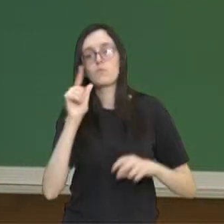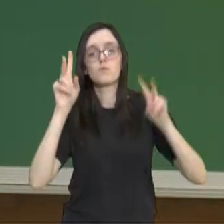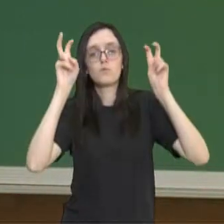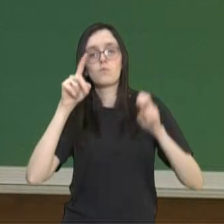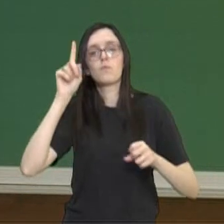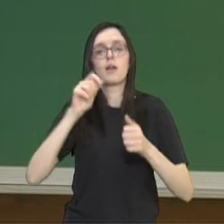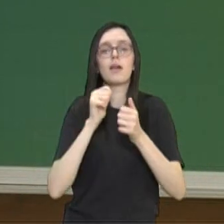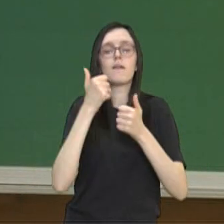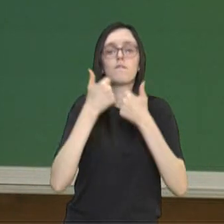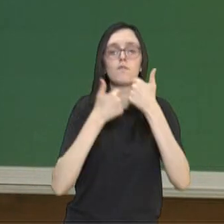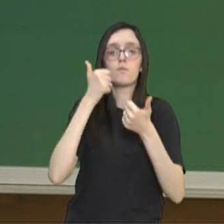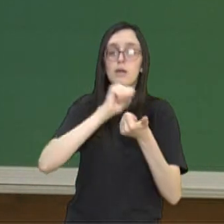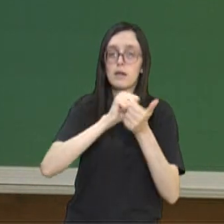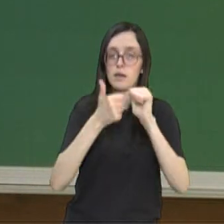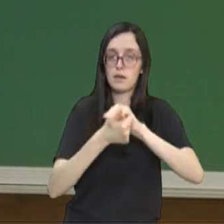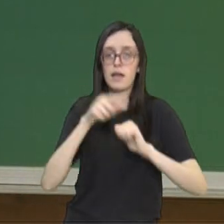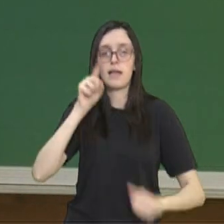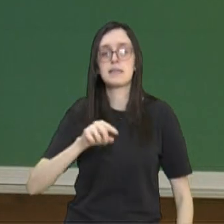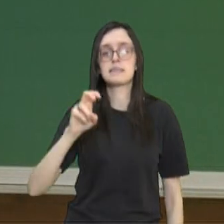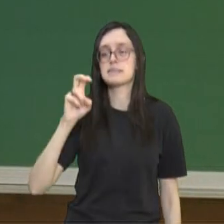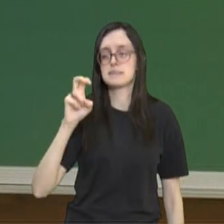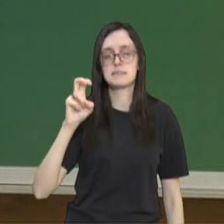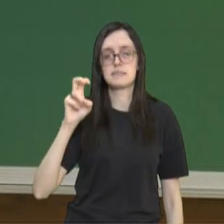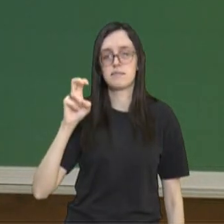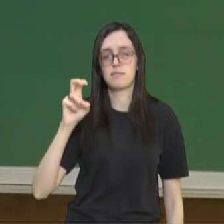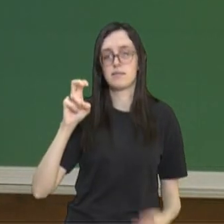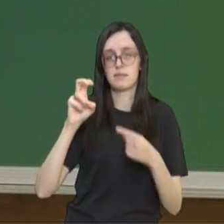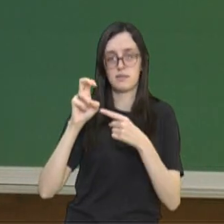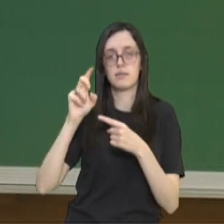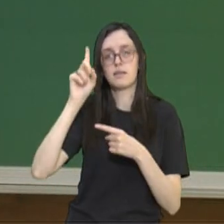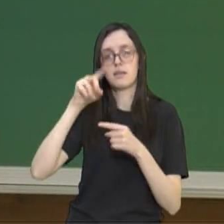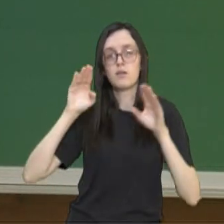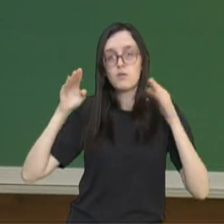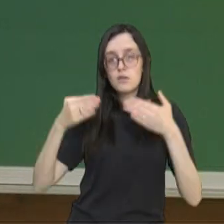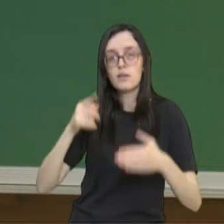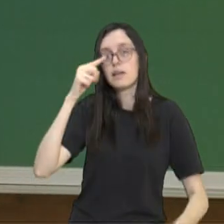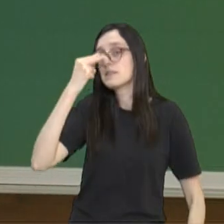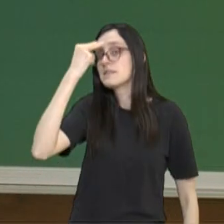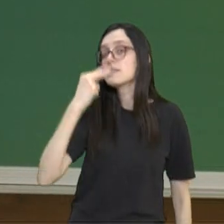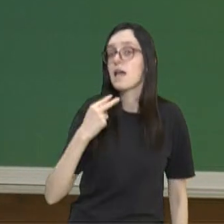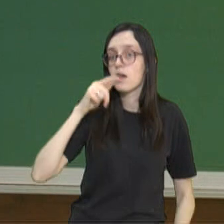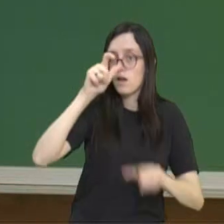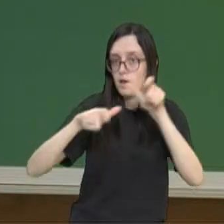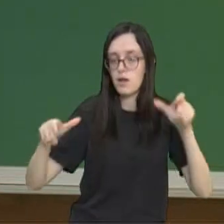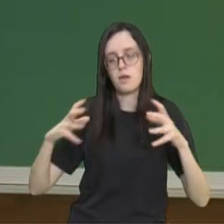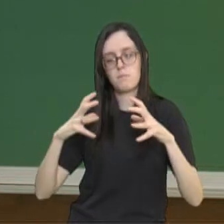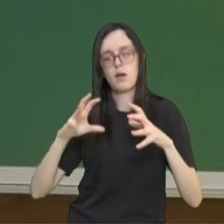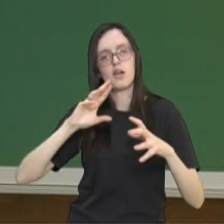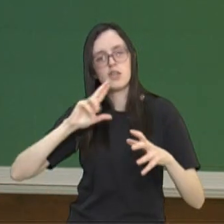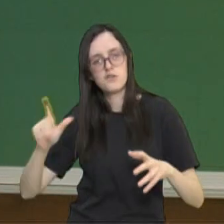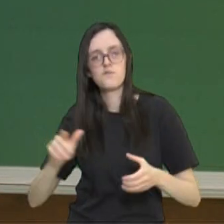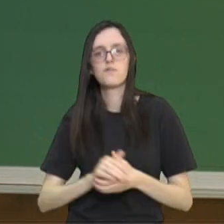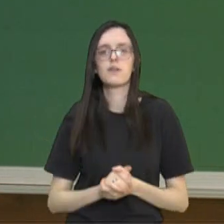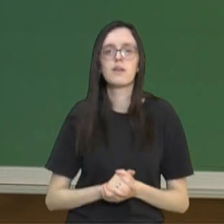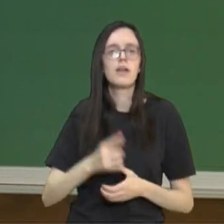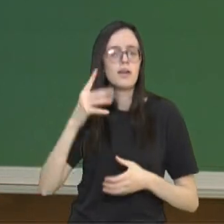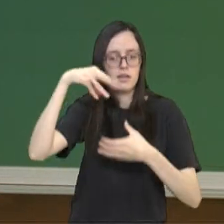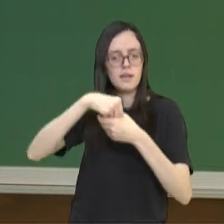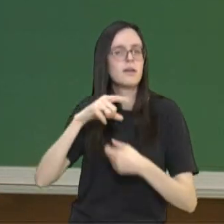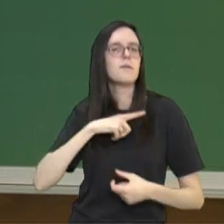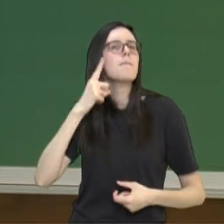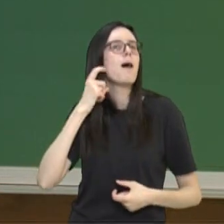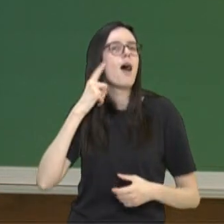do chute, condução, né? E tantos outros fundamentos que a gente tem do futebol e do futsal. Como a gente